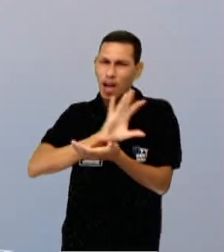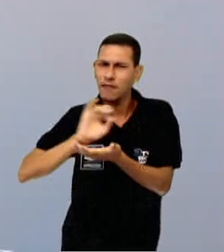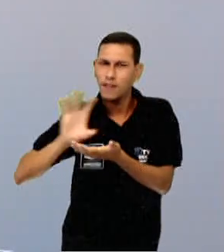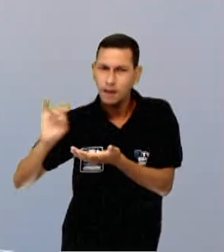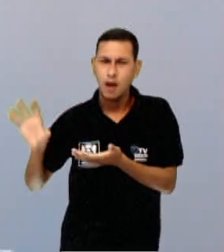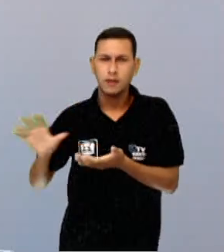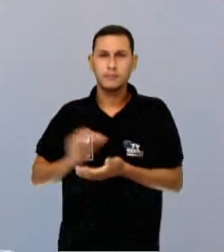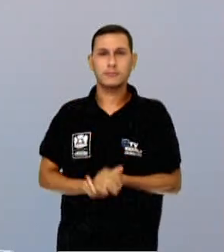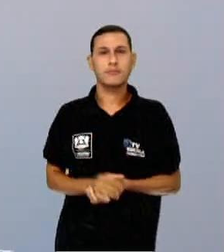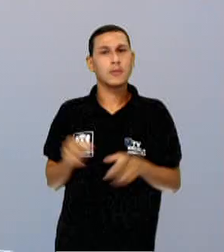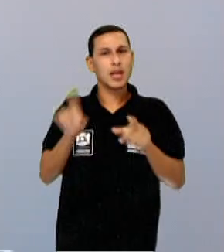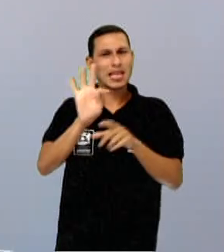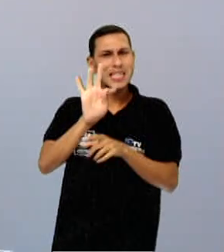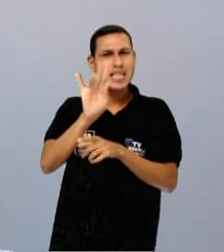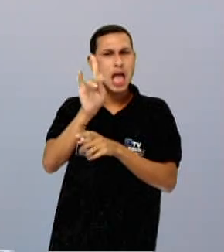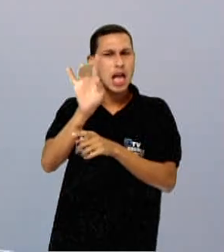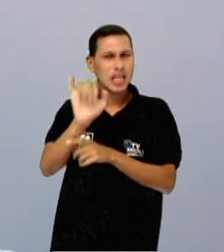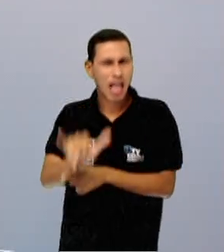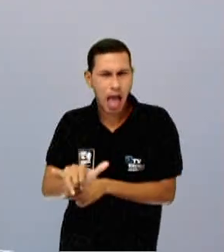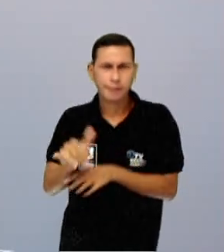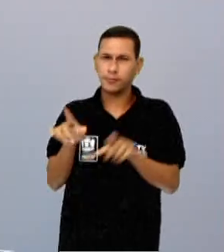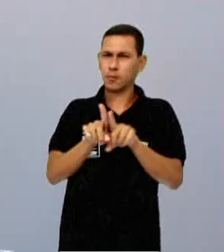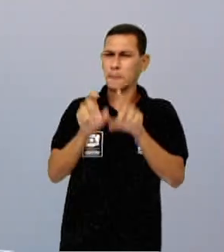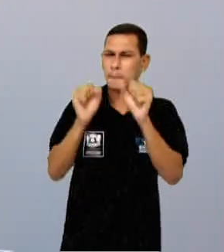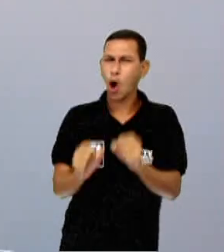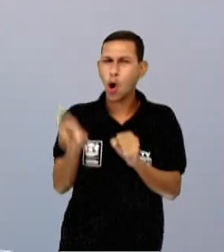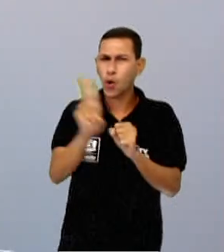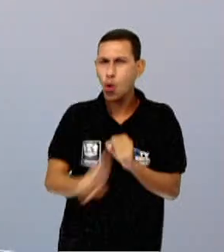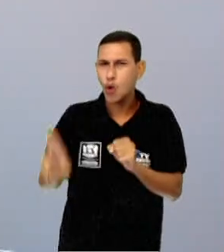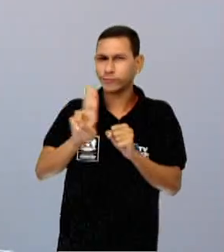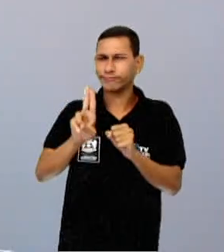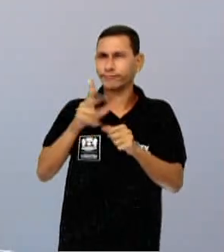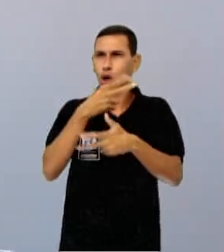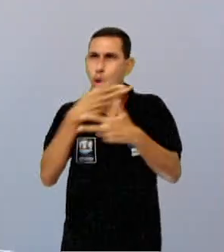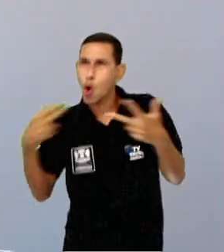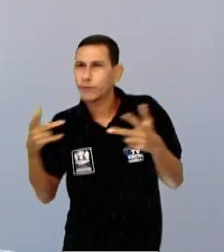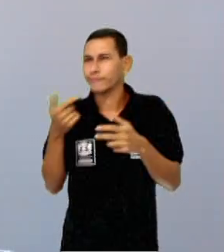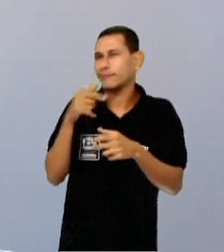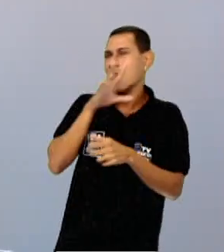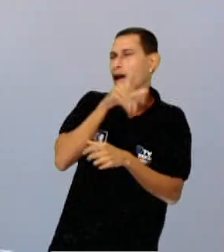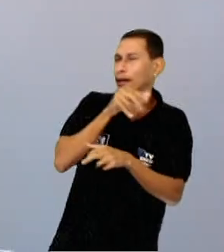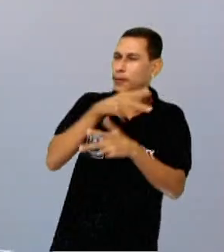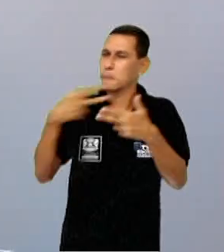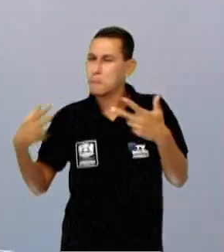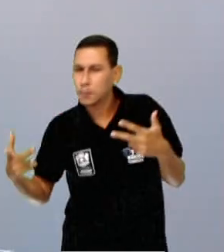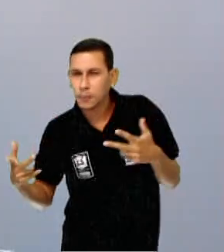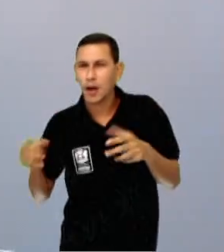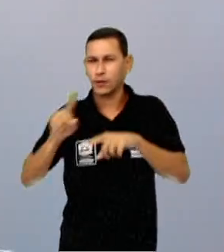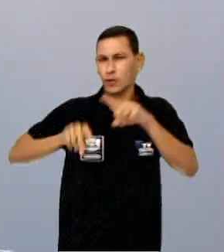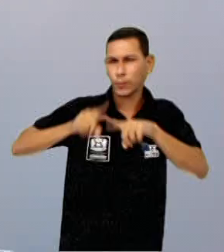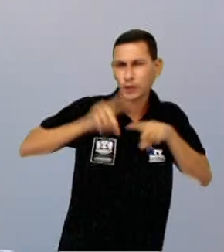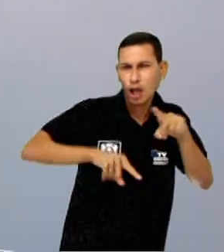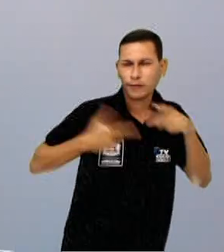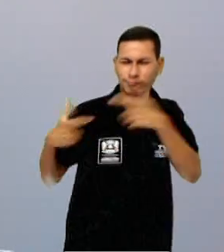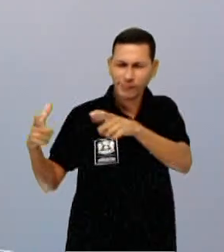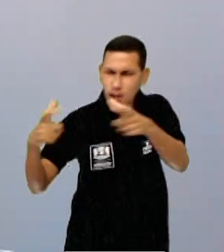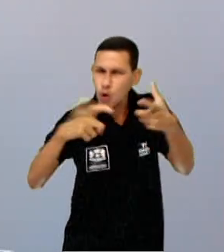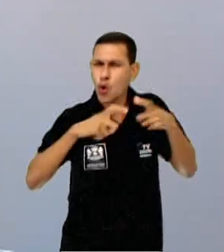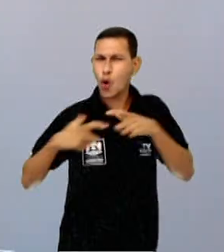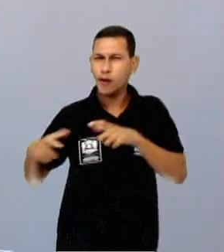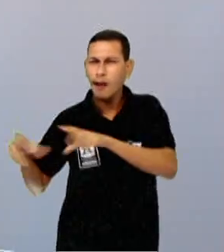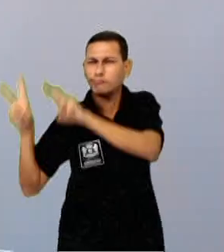disso veio também pode ser usado para coisas animais objetos lugares